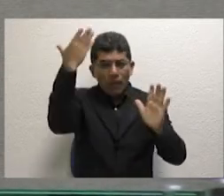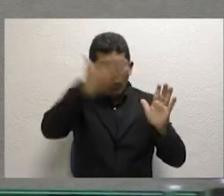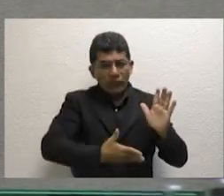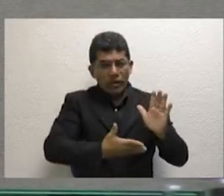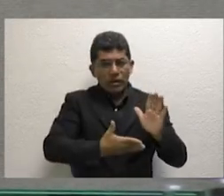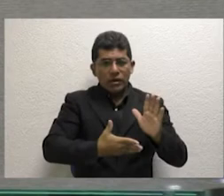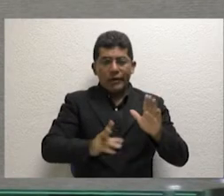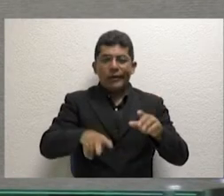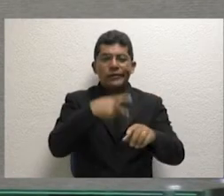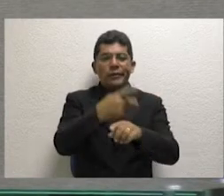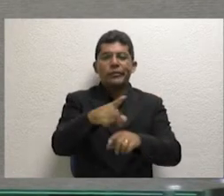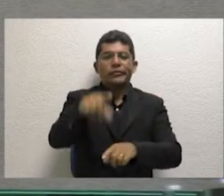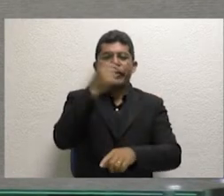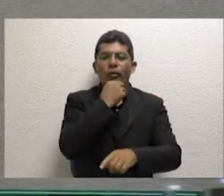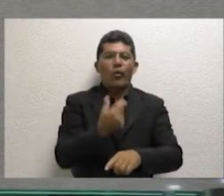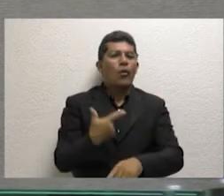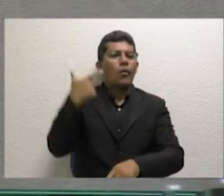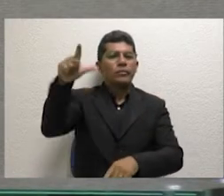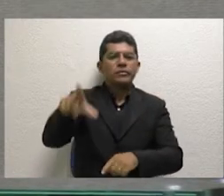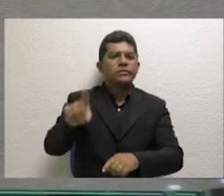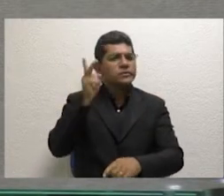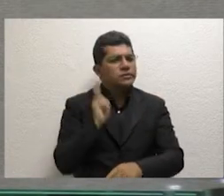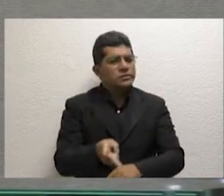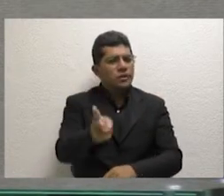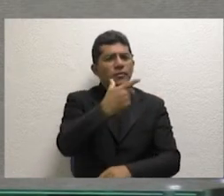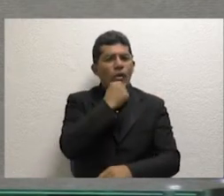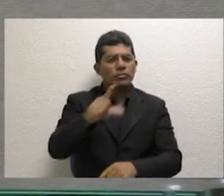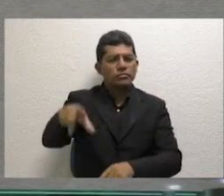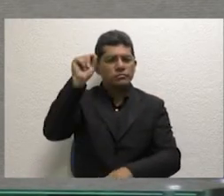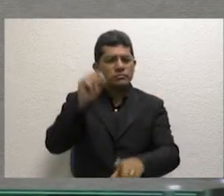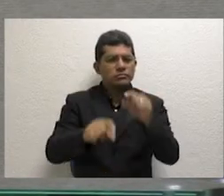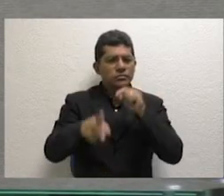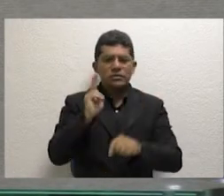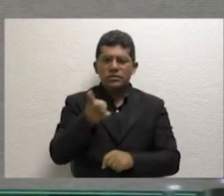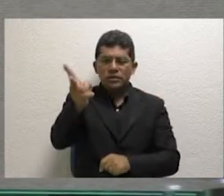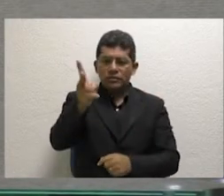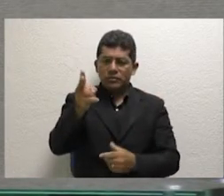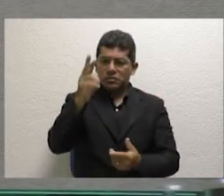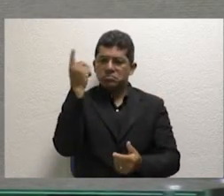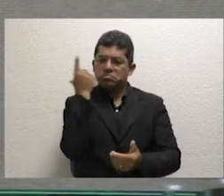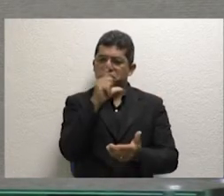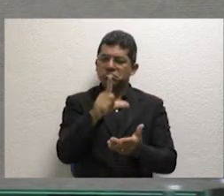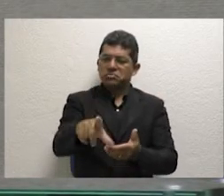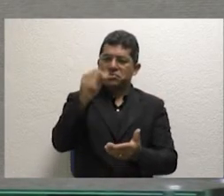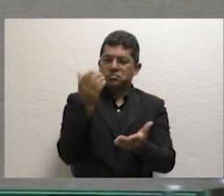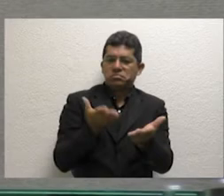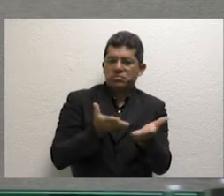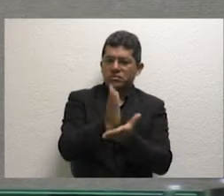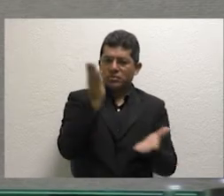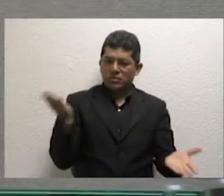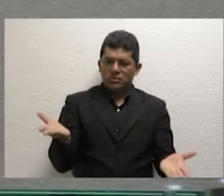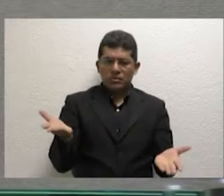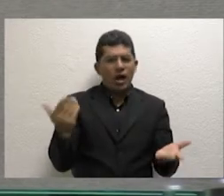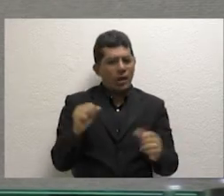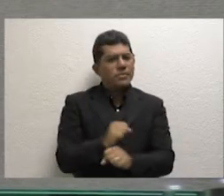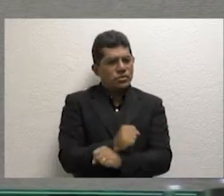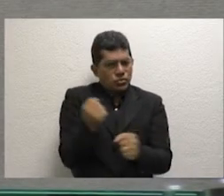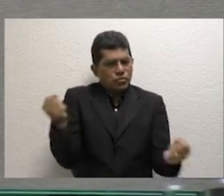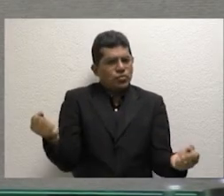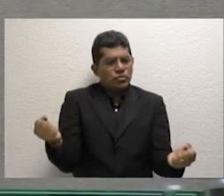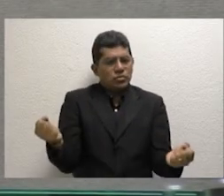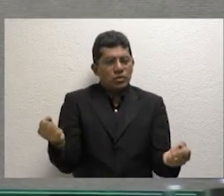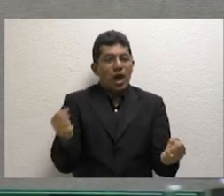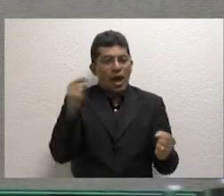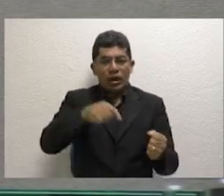pesquisa escolherem os chefes das equipes de pesquisa apenas os homens serem privilegiados isso é um absurdo isso é um